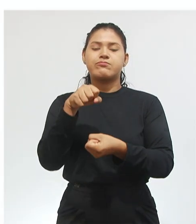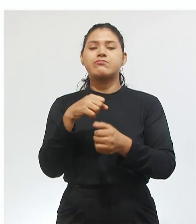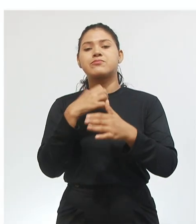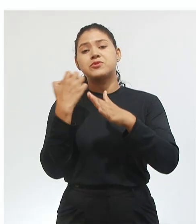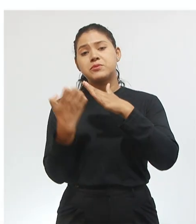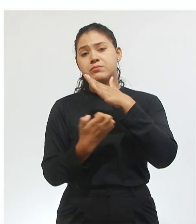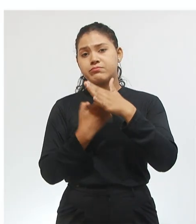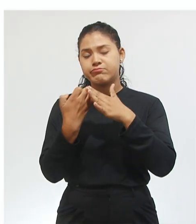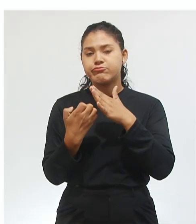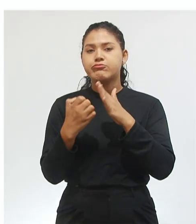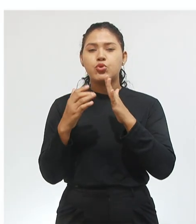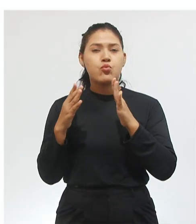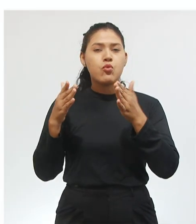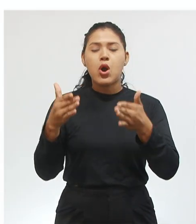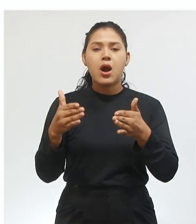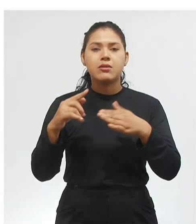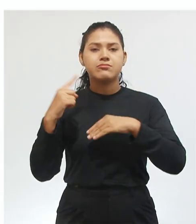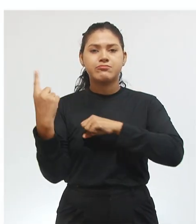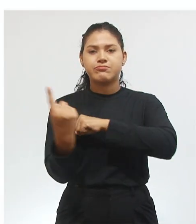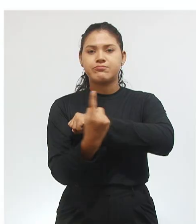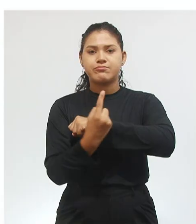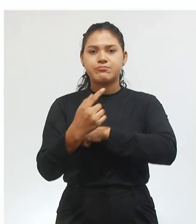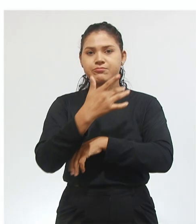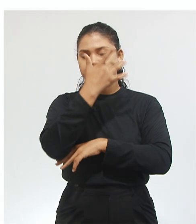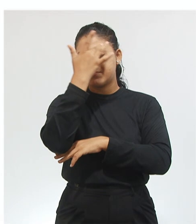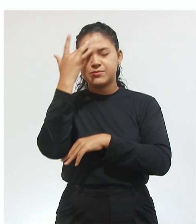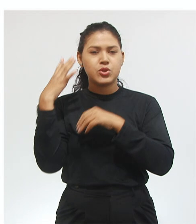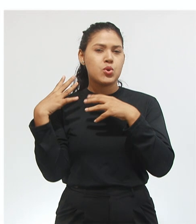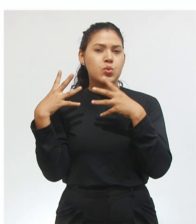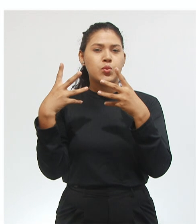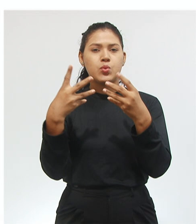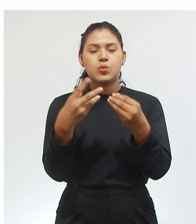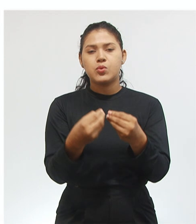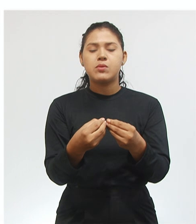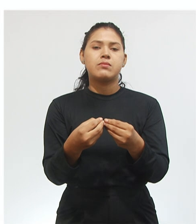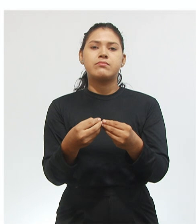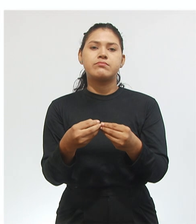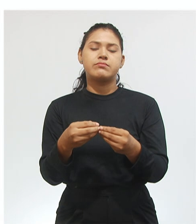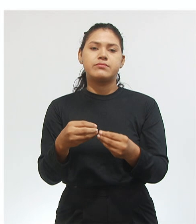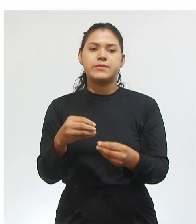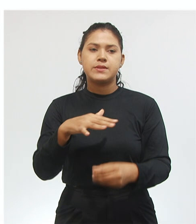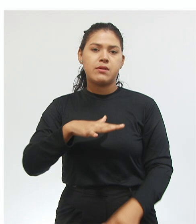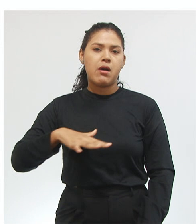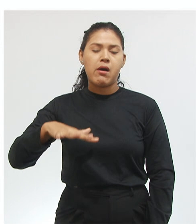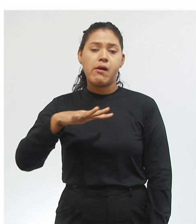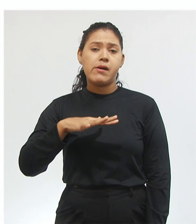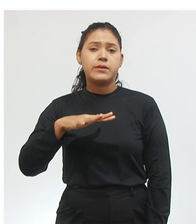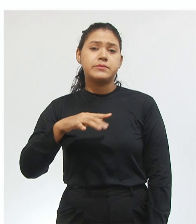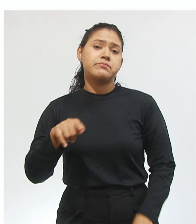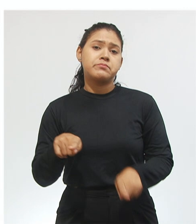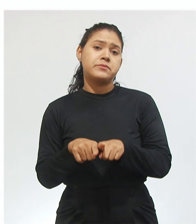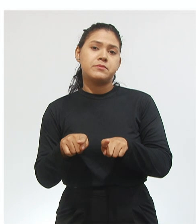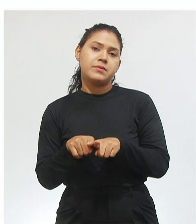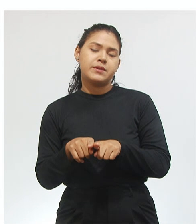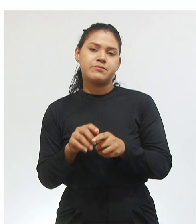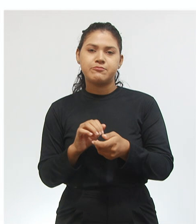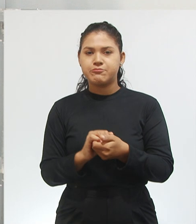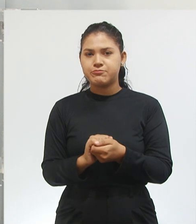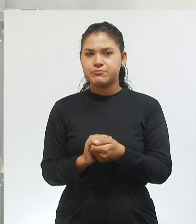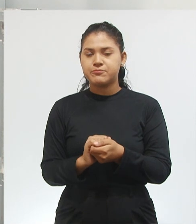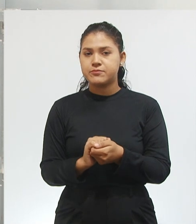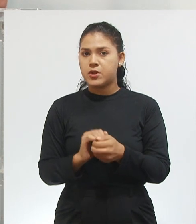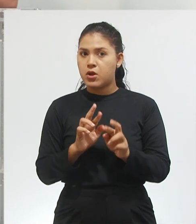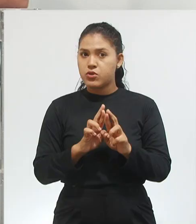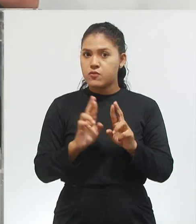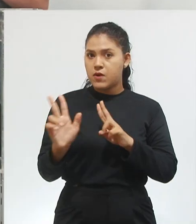empresa para os seus clientes e todas as outras partes interessadas então perceba que a grande diferença